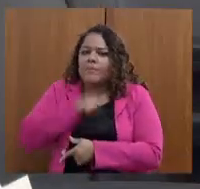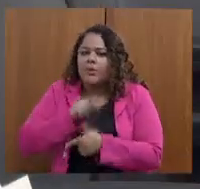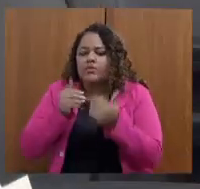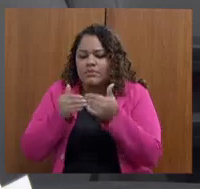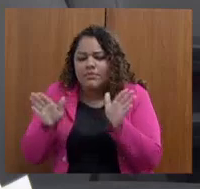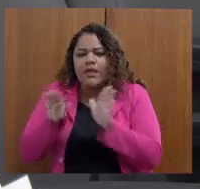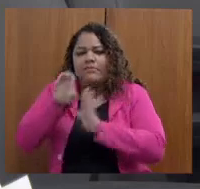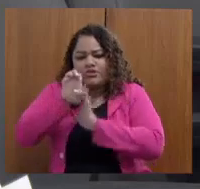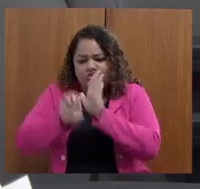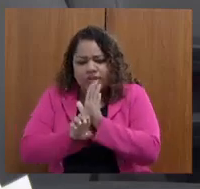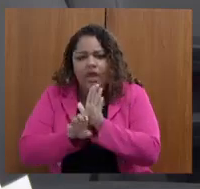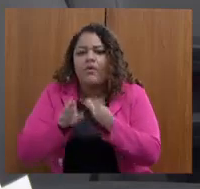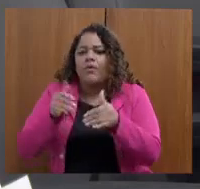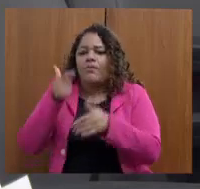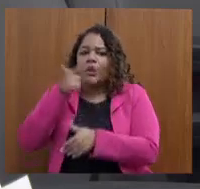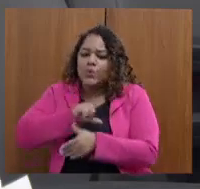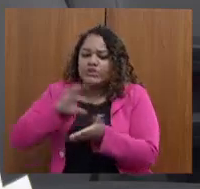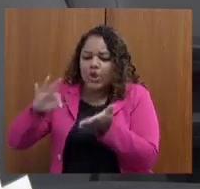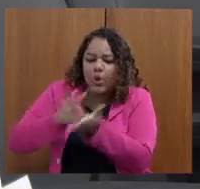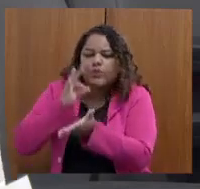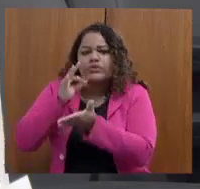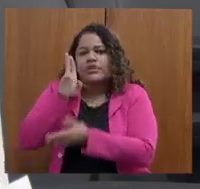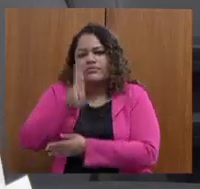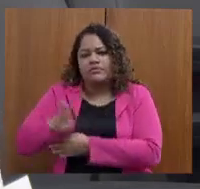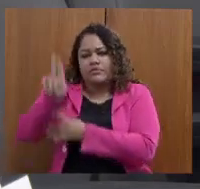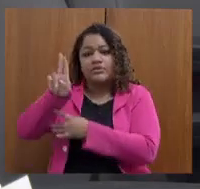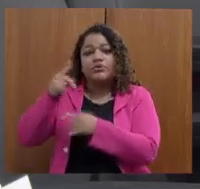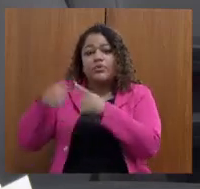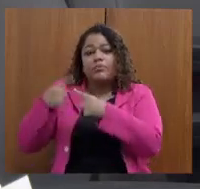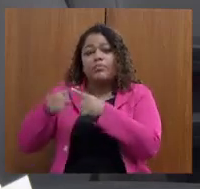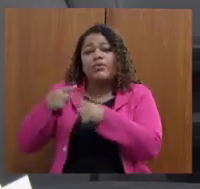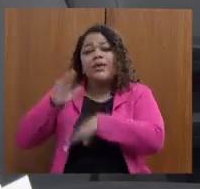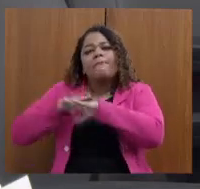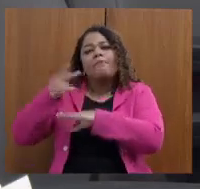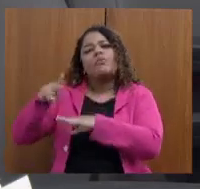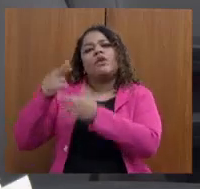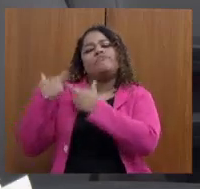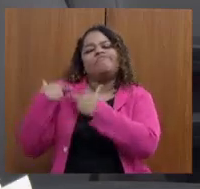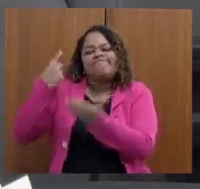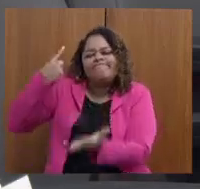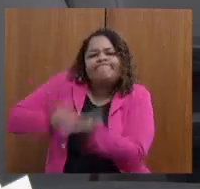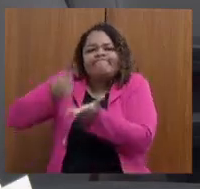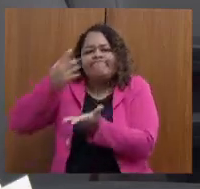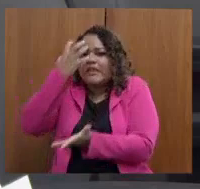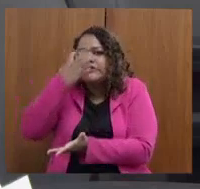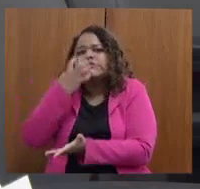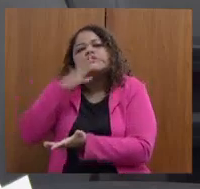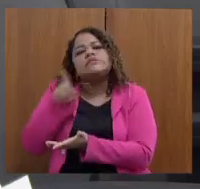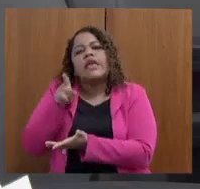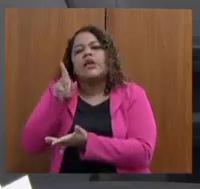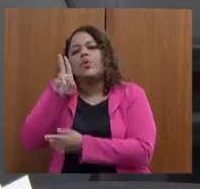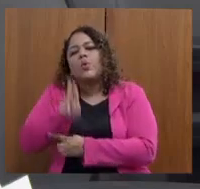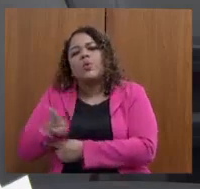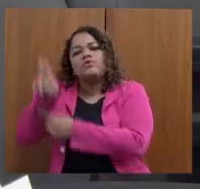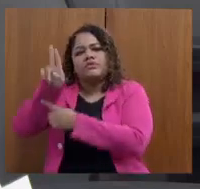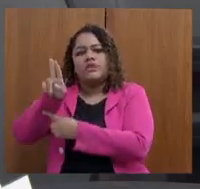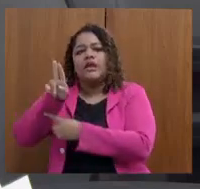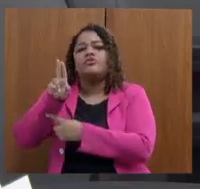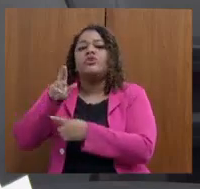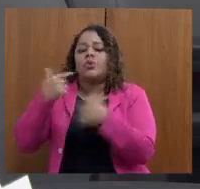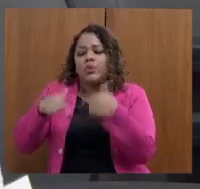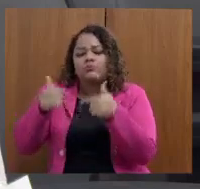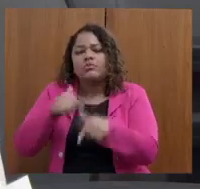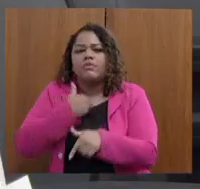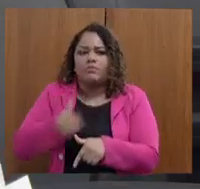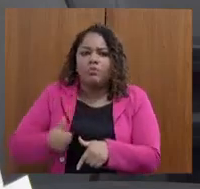de editais e os contatos com as Universidades porque eles têm muito compromisso com serviço público e muito compromisso com as Universidades que eles os alunos